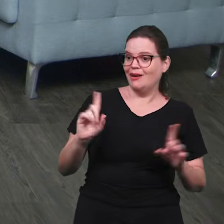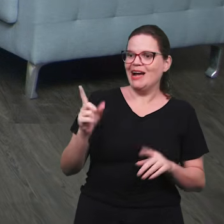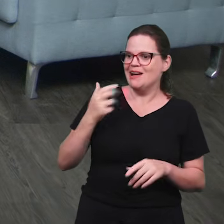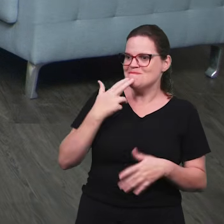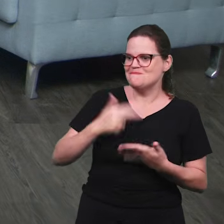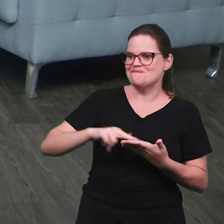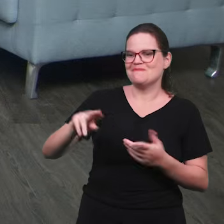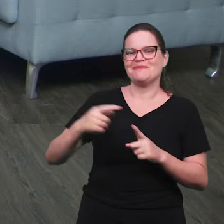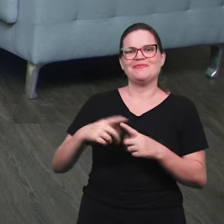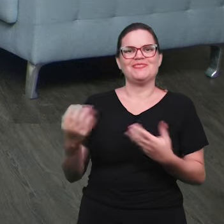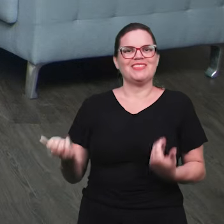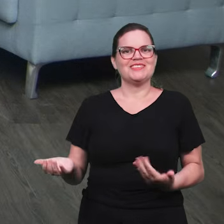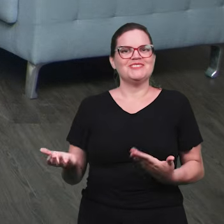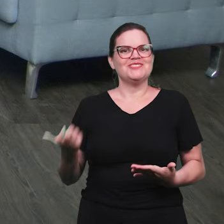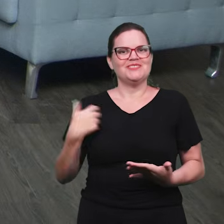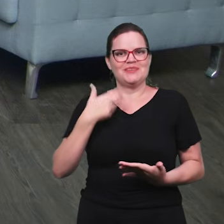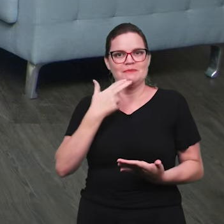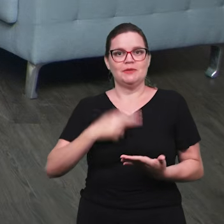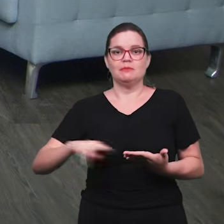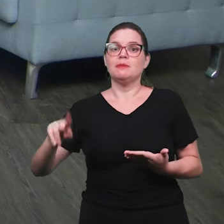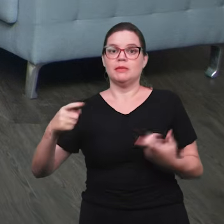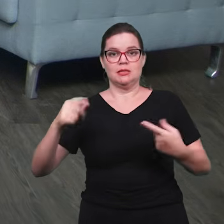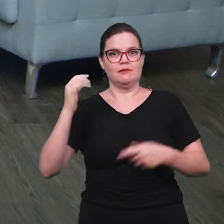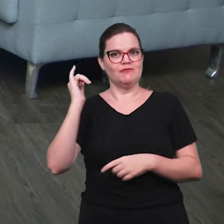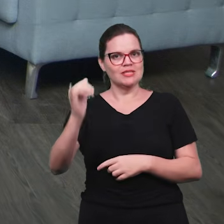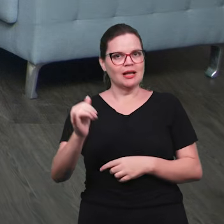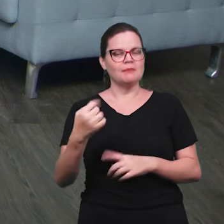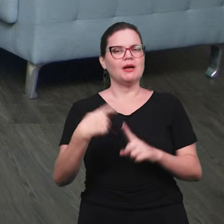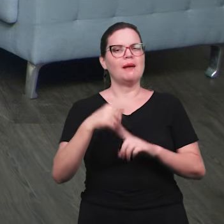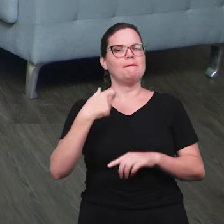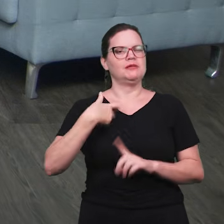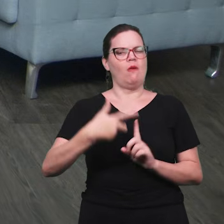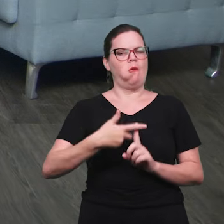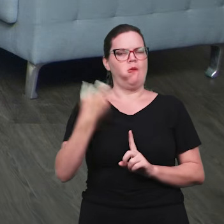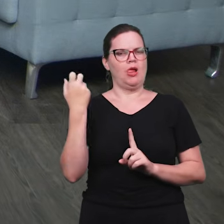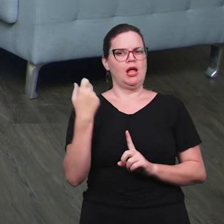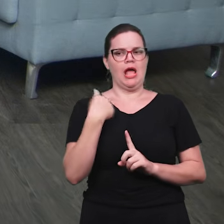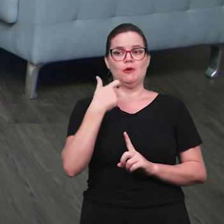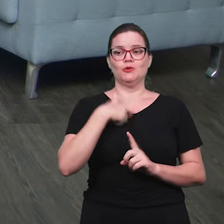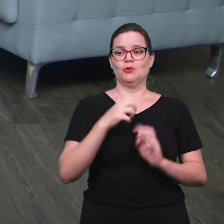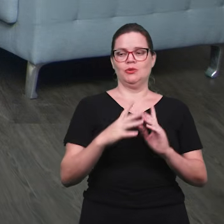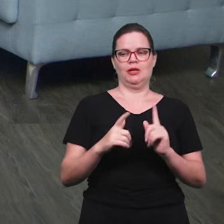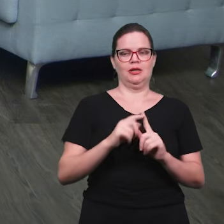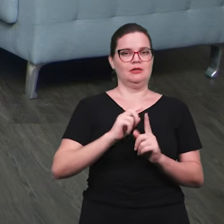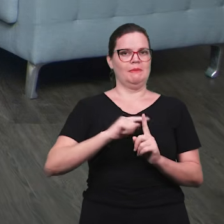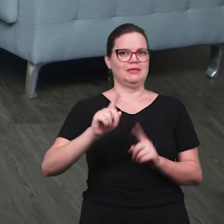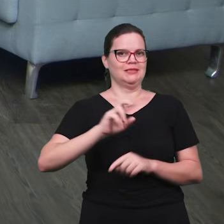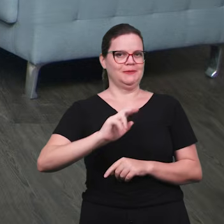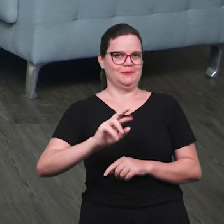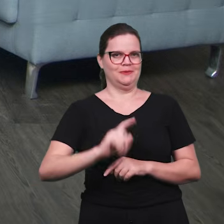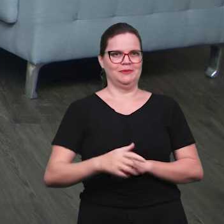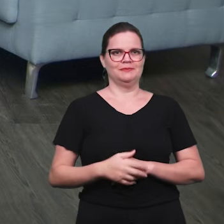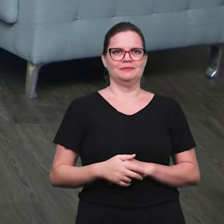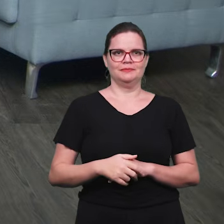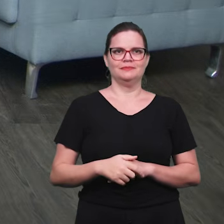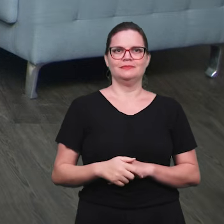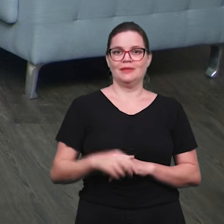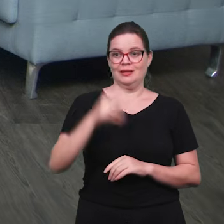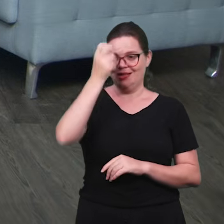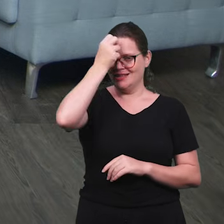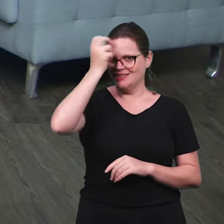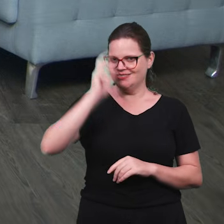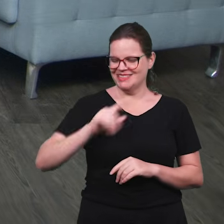também, porque as pessoas... Porque temos golpe aí, até isso tem que avisar, porque acha que é golpe, fala que é da igreja e na verdade,